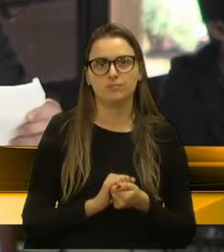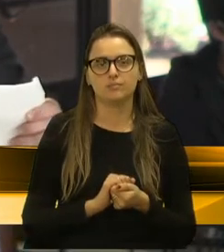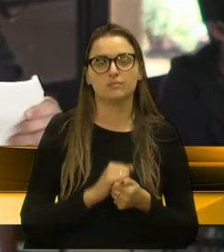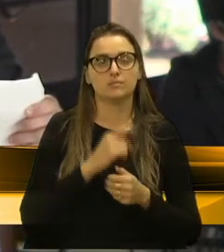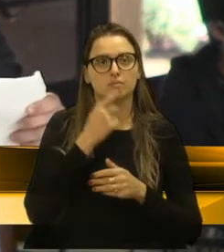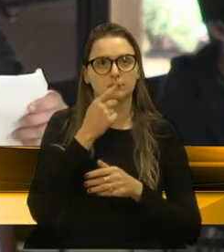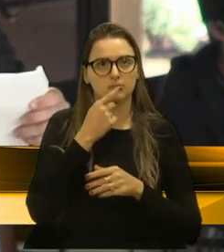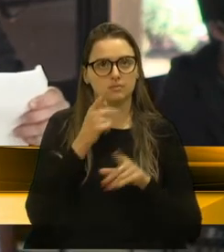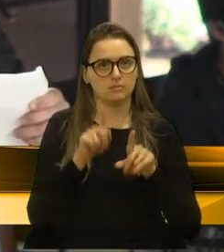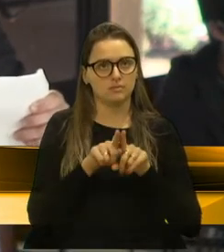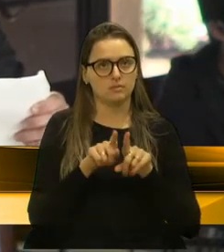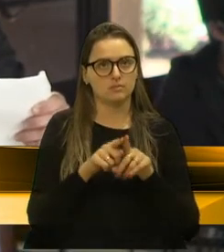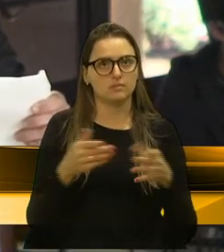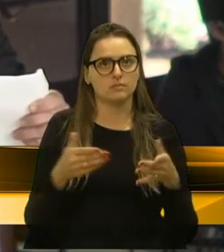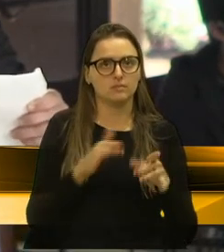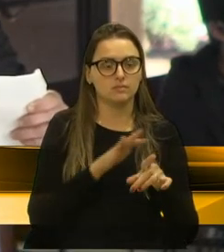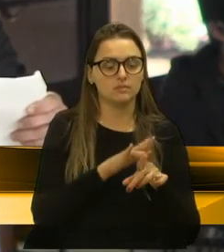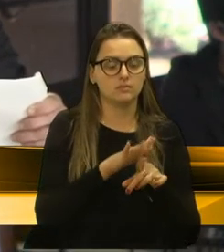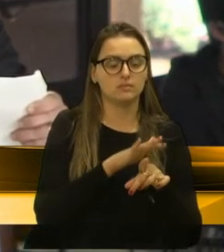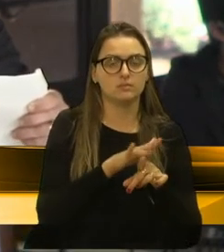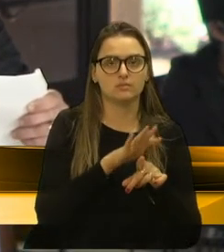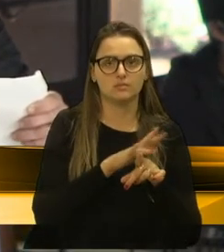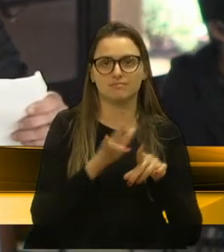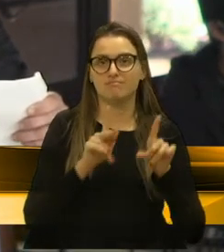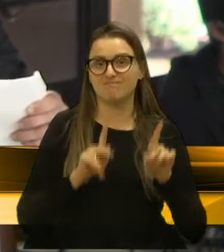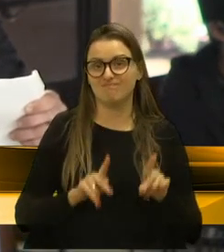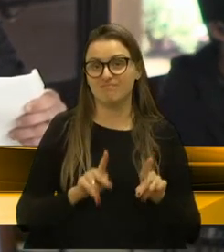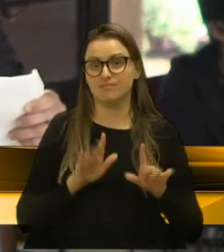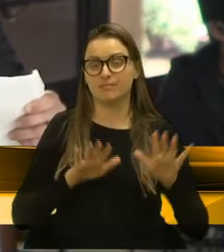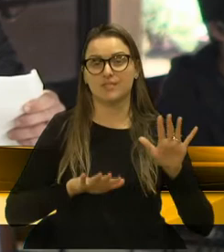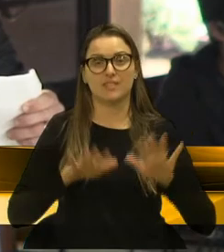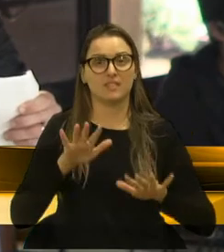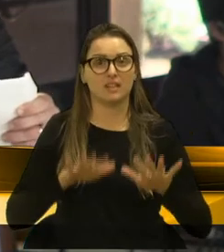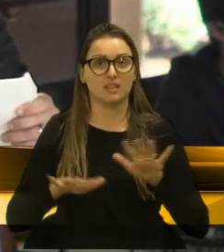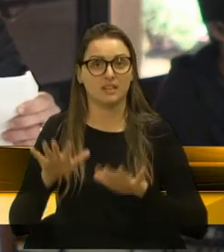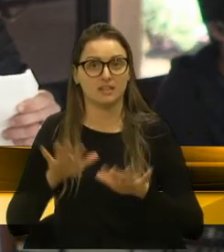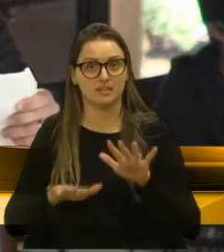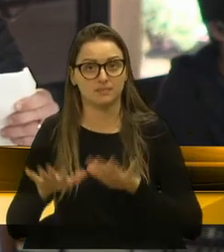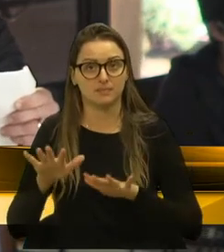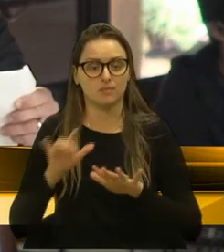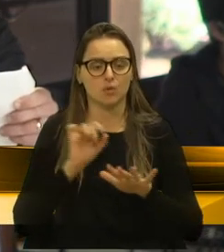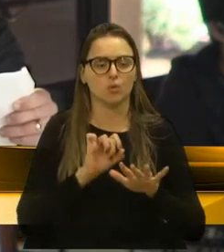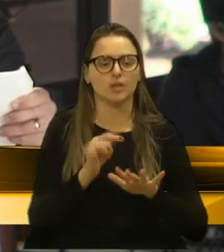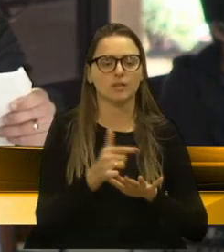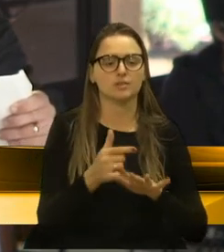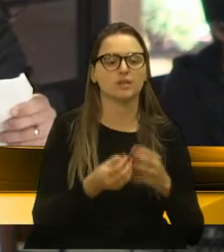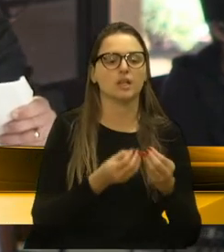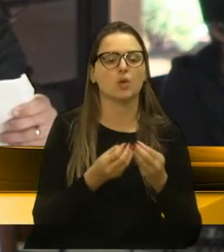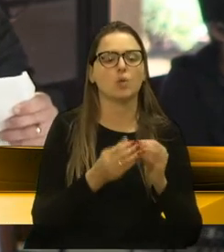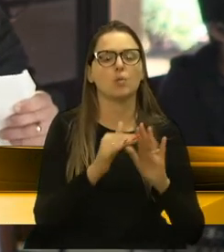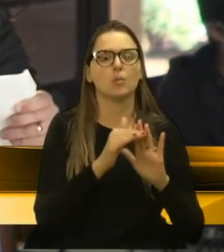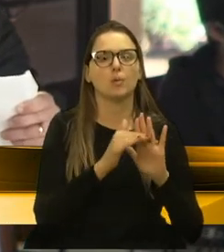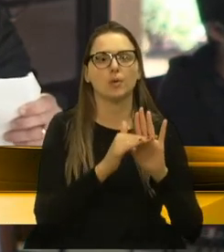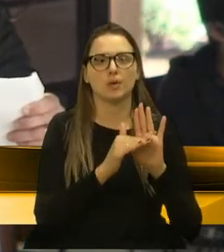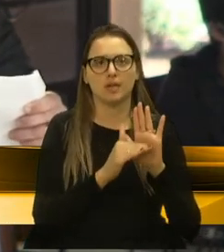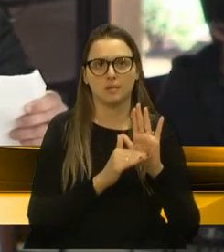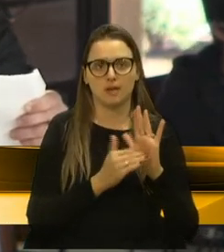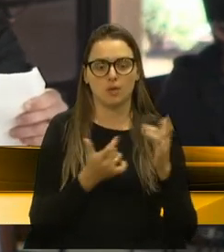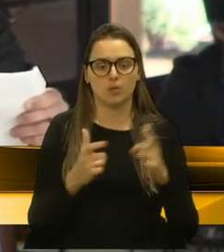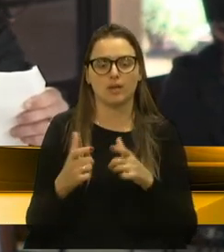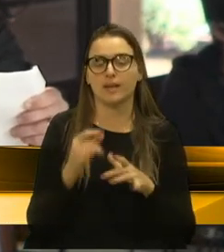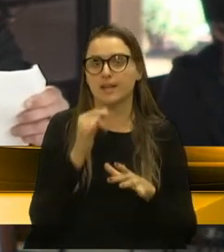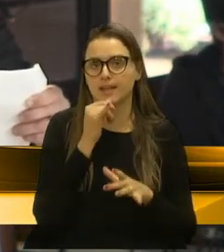Destacou que atualmente a demanda de passageiros está muito variável, o que por vezes dificulta a programação da empresa. Citou um